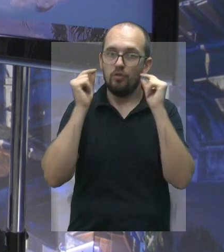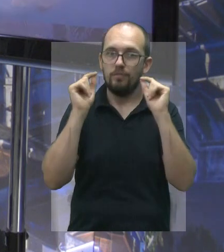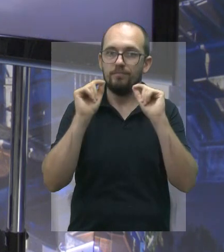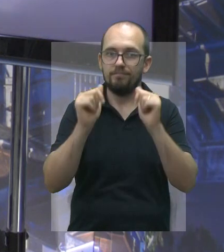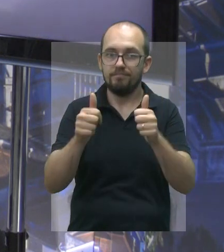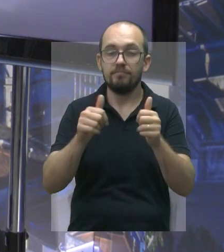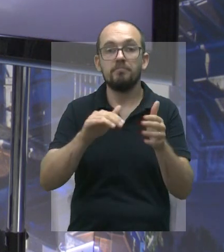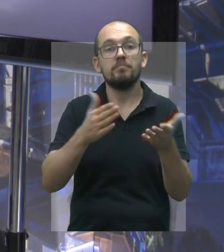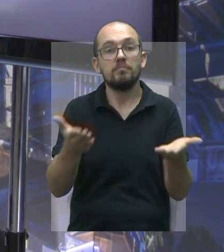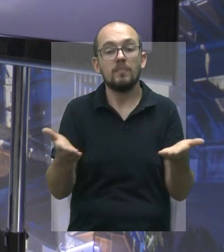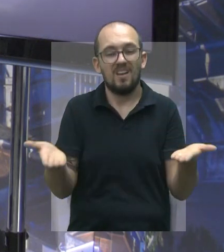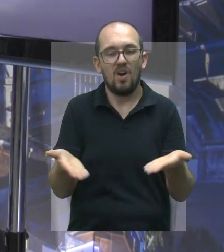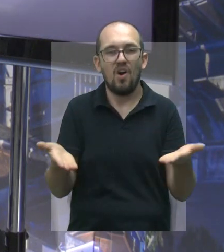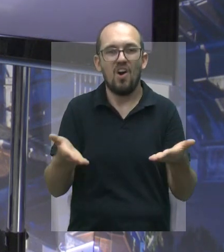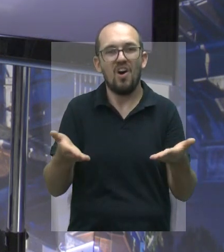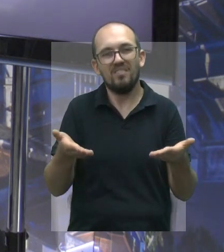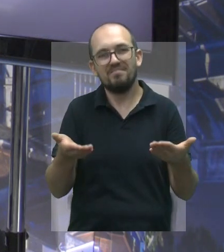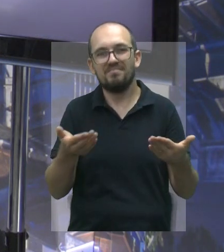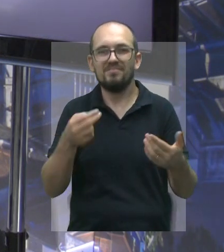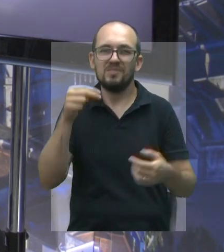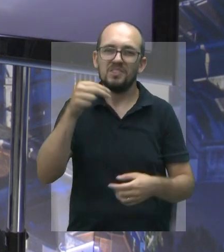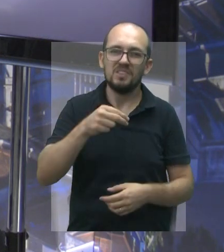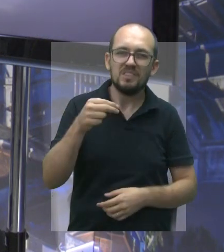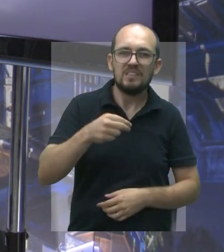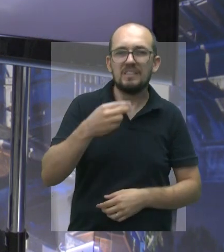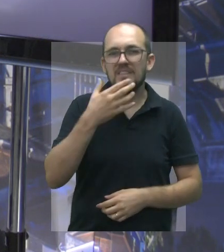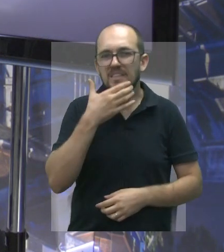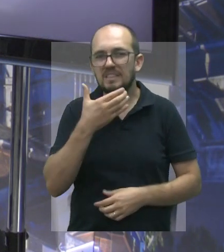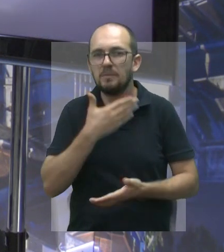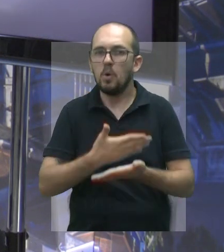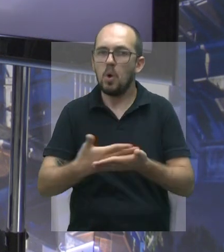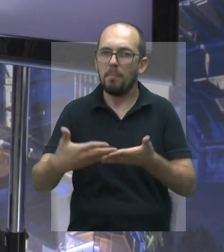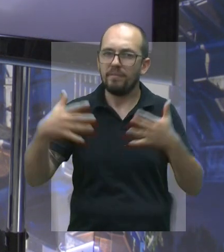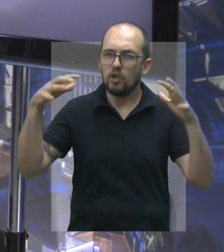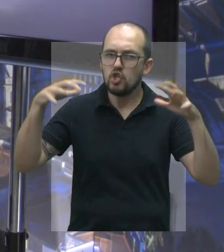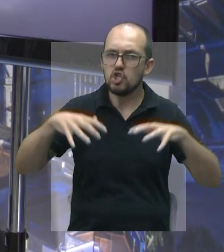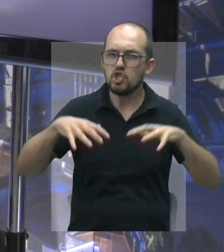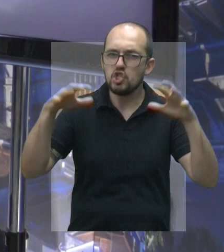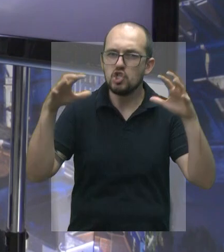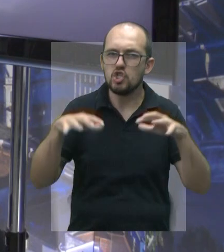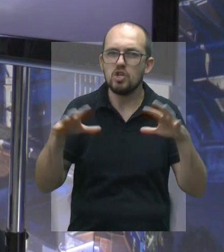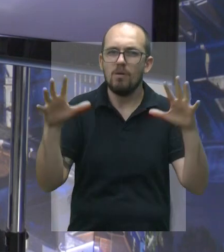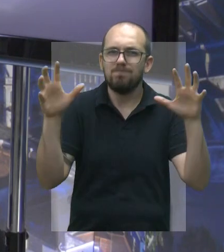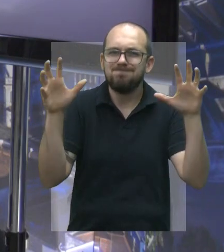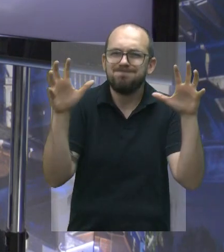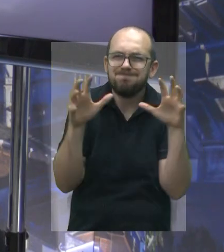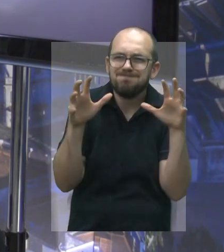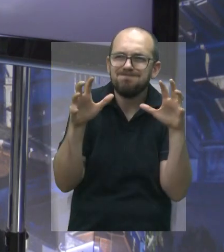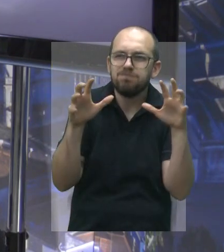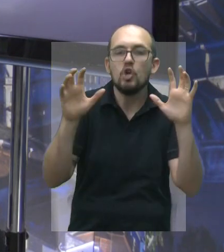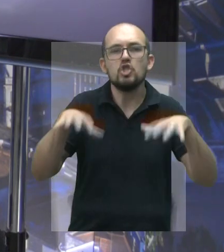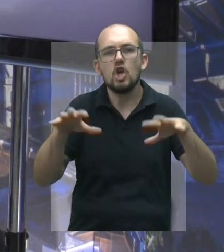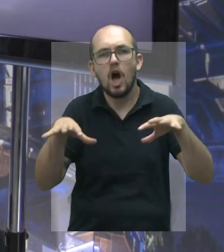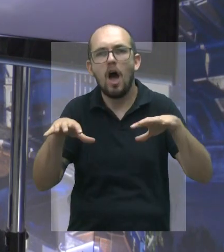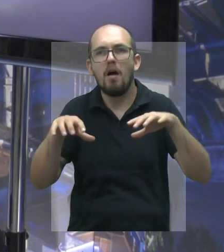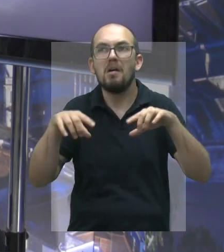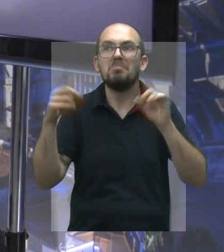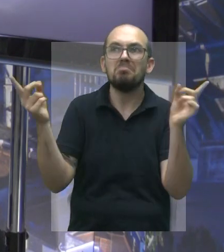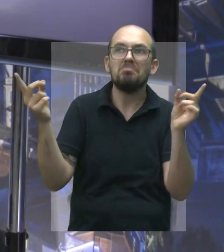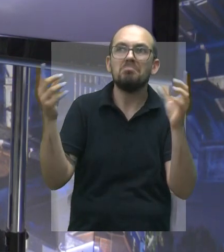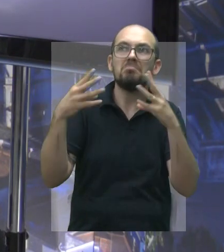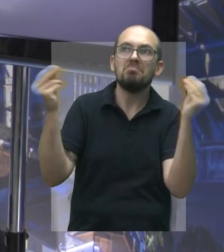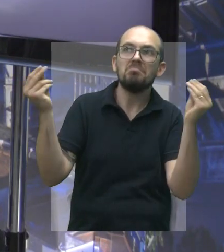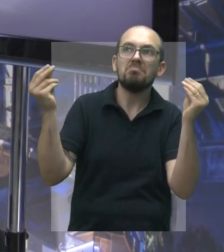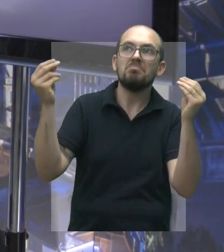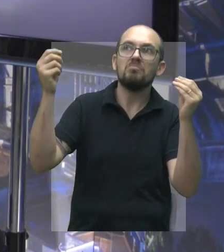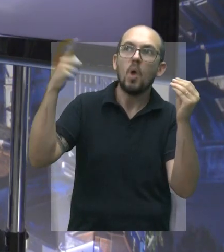a gente está nessa época do ano, né, que começa a temporada de chuvas, né? O tempo abafa, chove, volta o sol, esquenta mais, aí